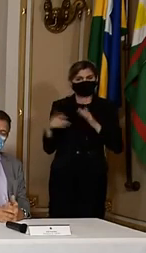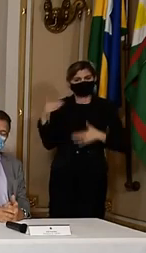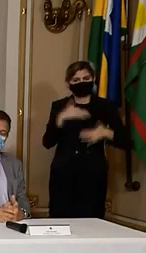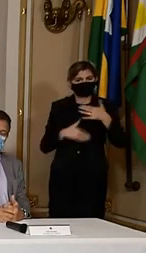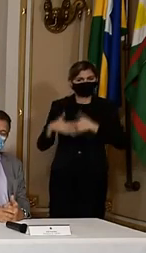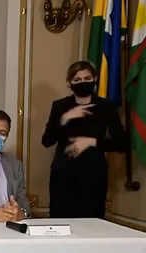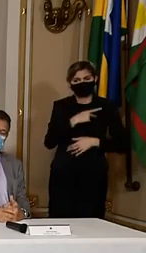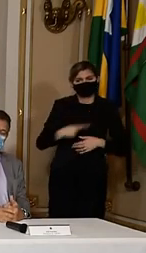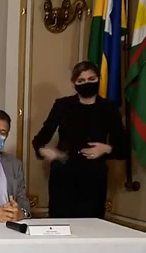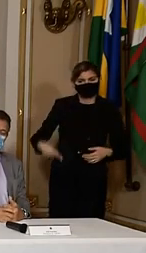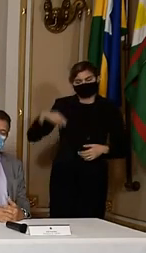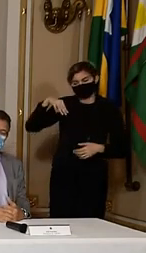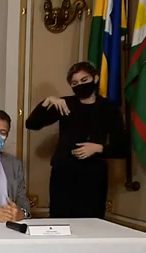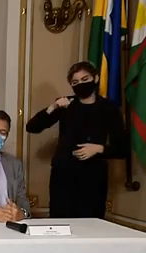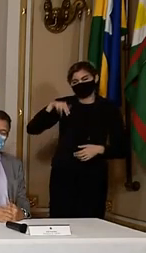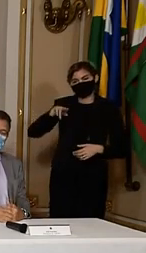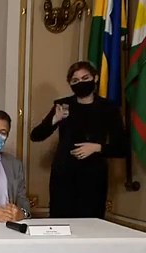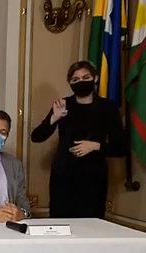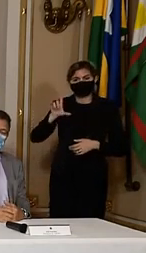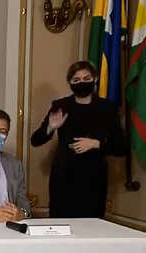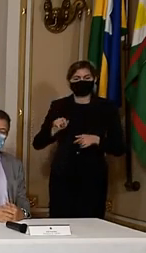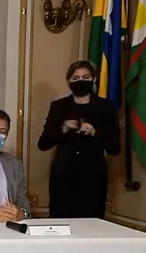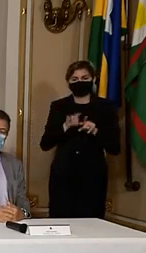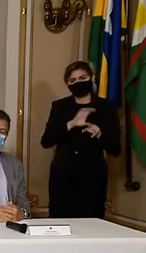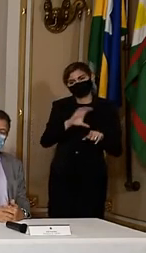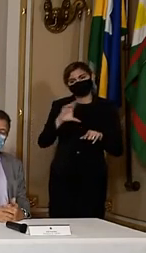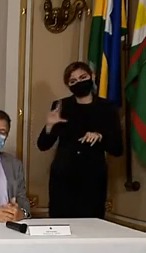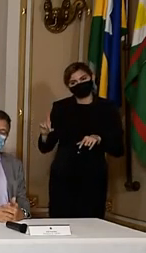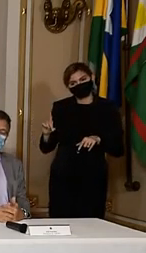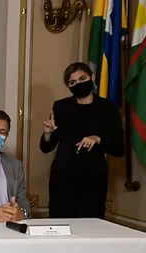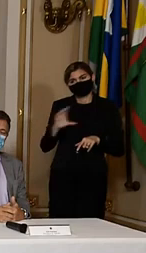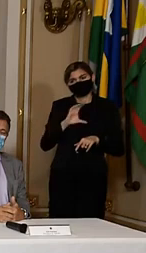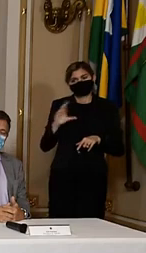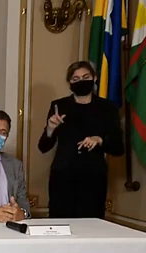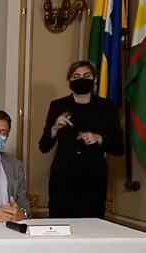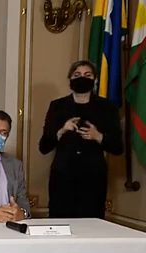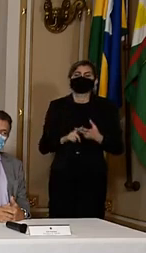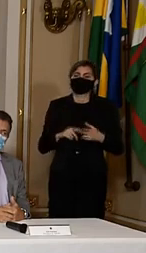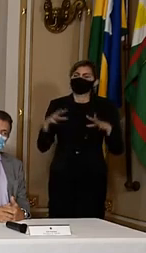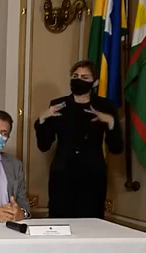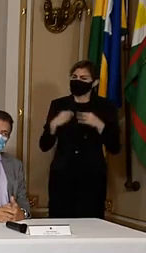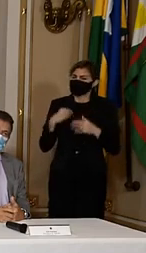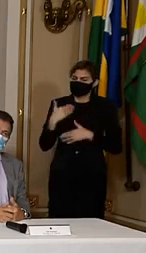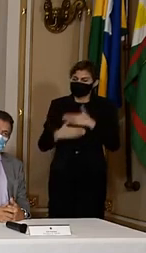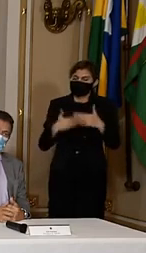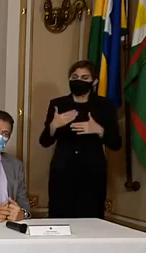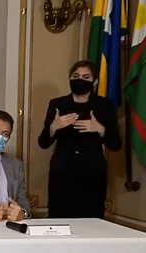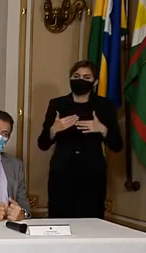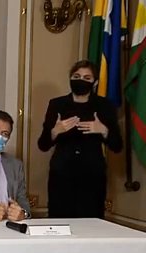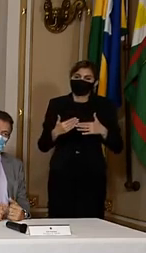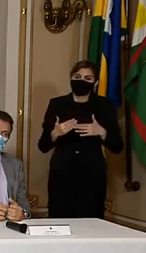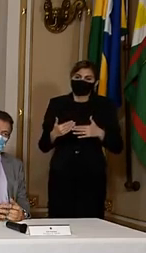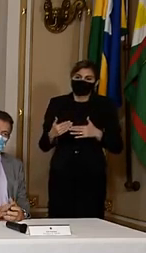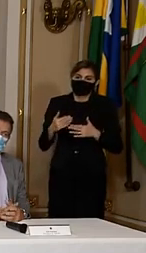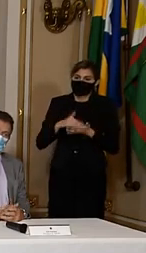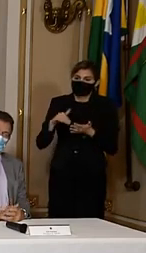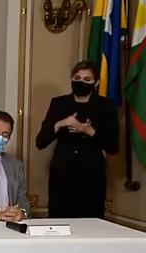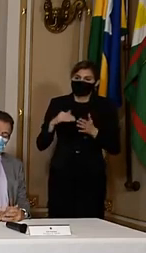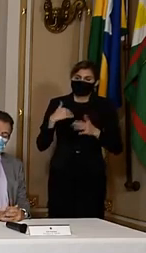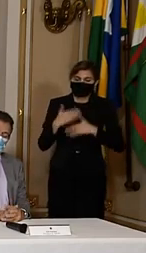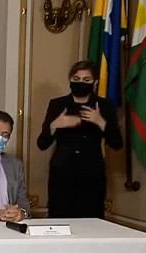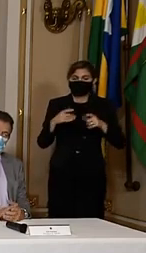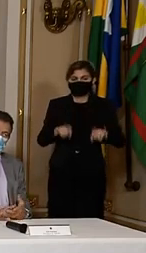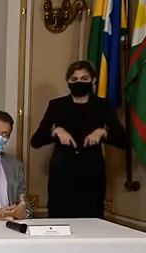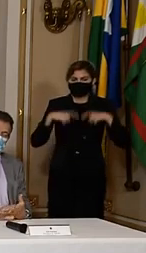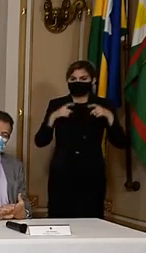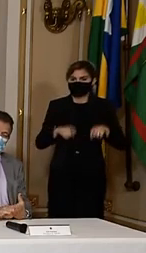desde a sua presidente é a Manuela até o coordenador o Sérgio Murilo vamos envolver todas as Operativa da secretaria